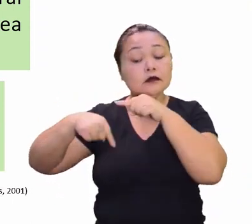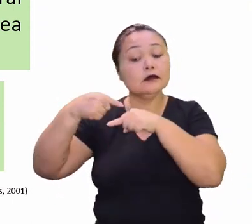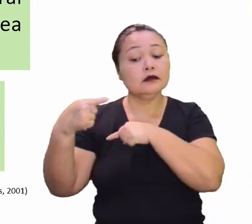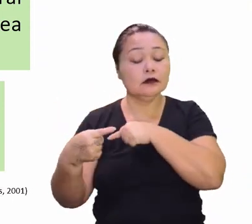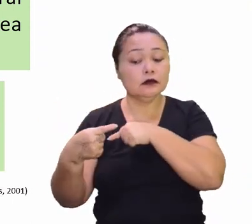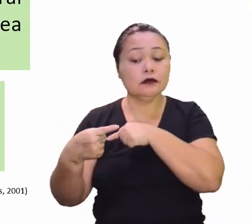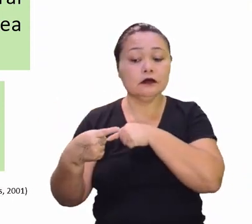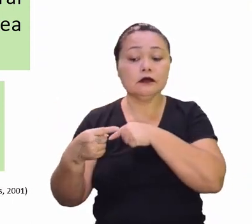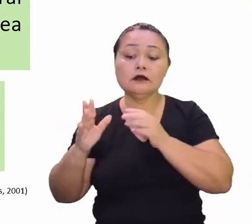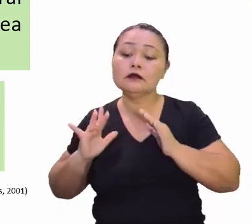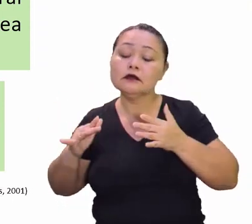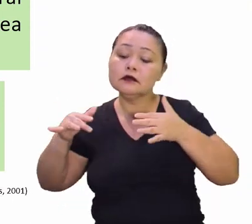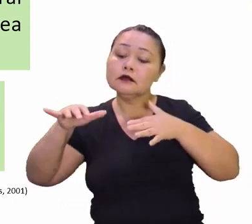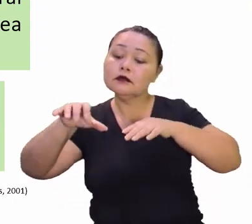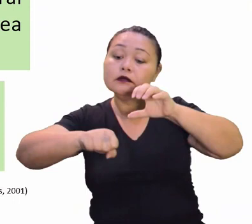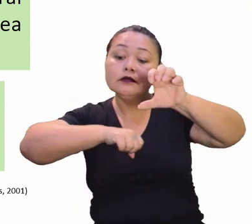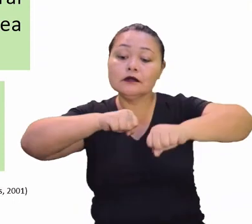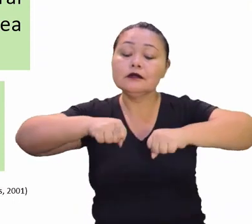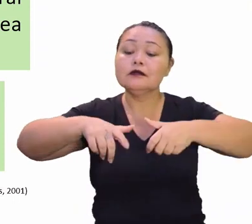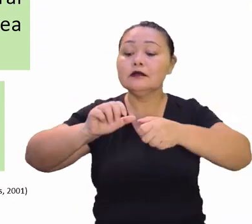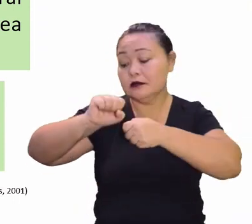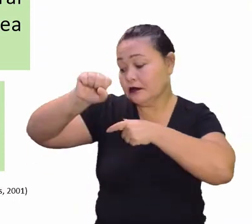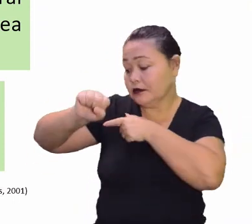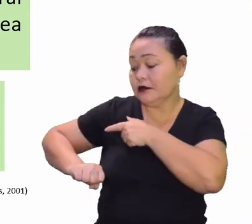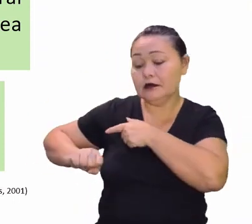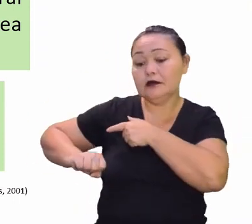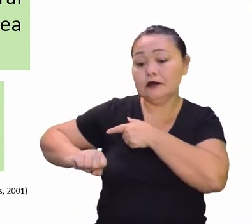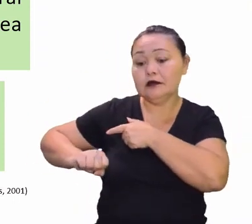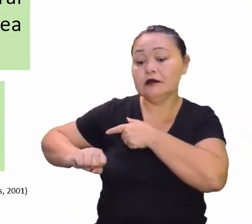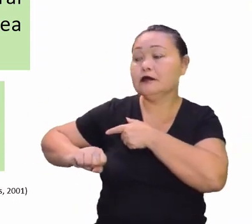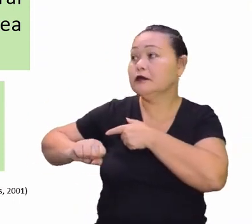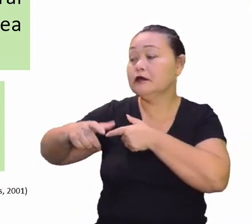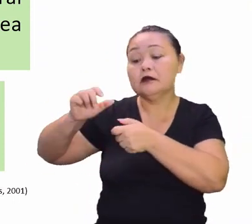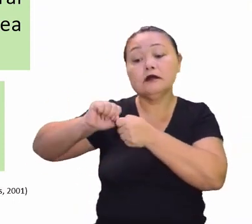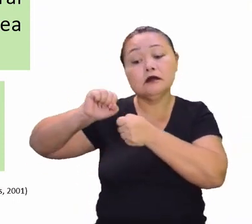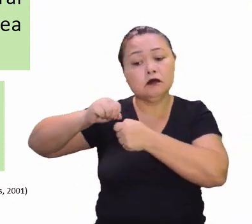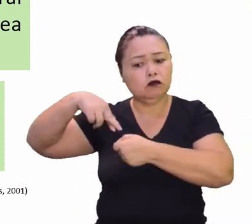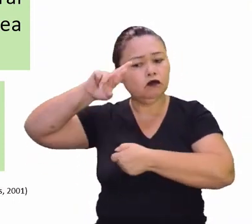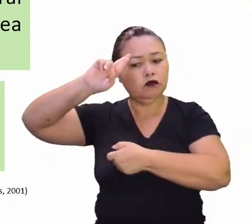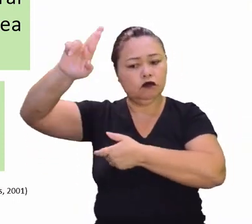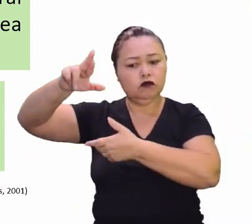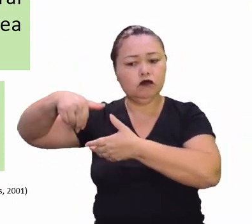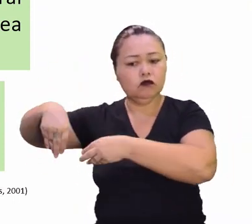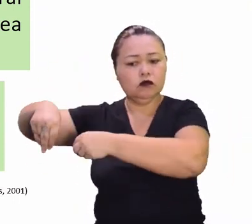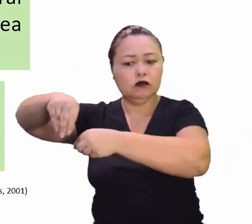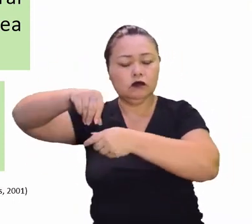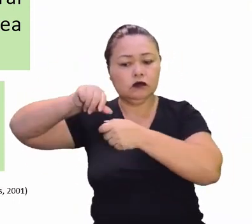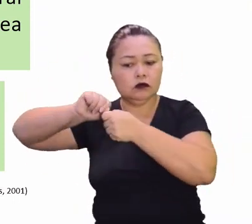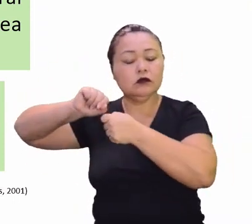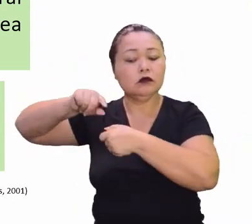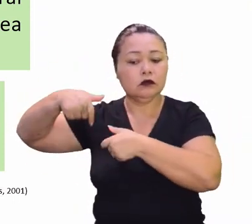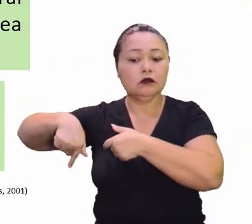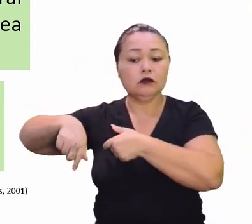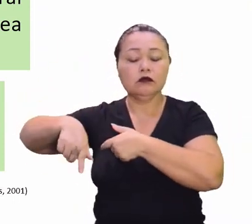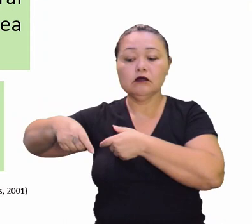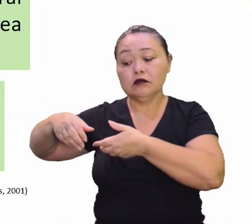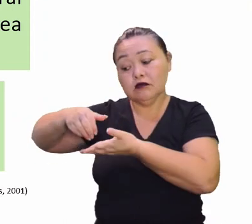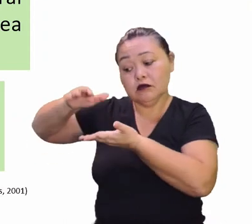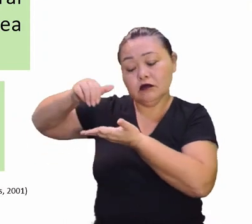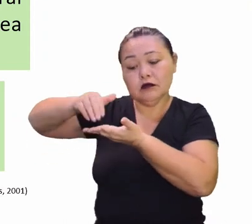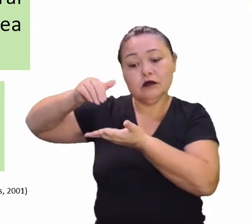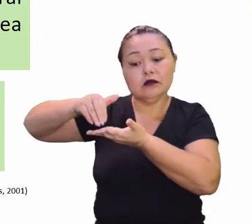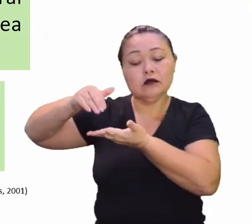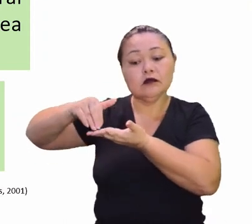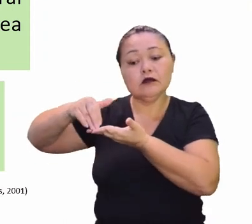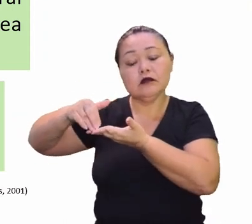da concentração de terra também no sul do Brasil, né? Exatamente. Os grandes latifundiários. Isso. Que é aquele que expulsou